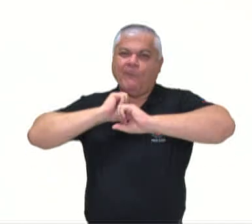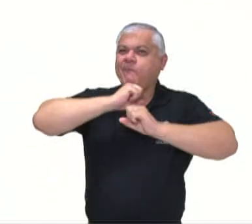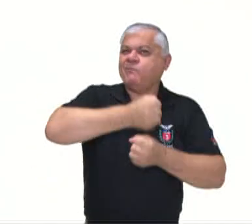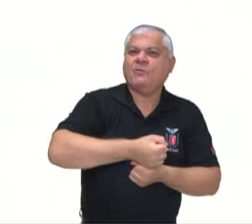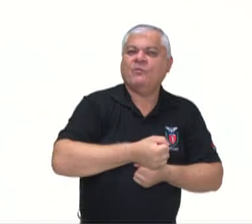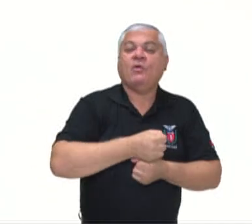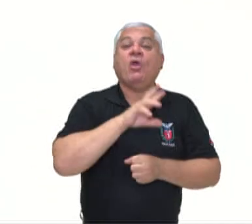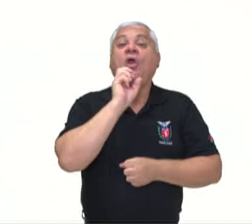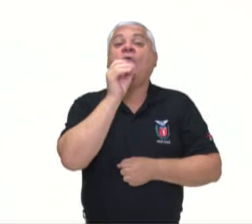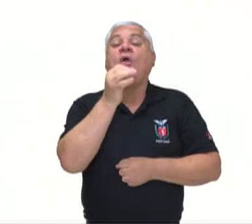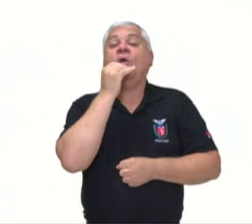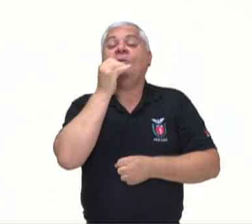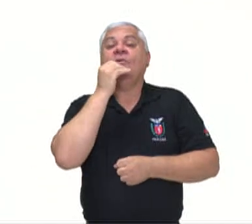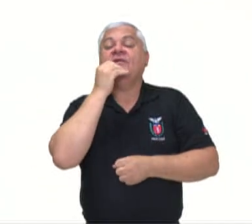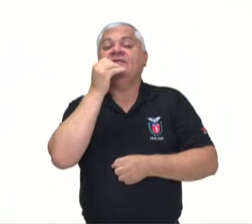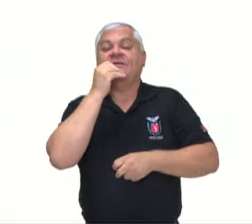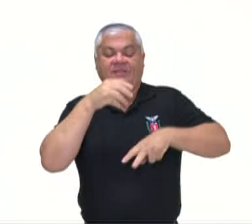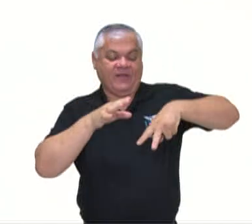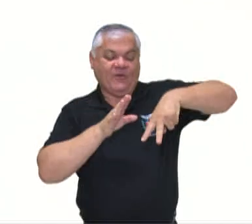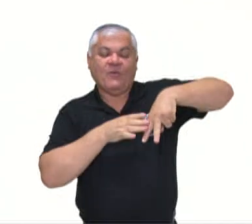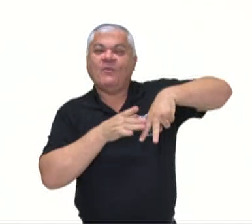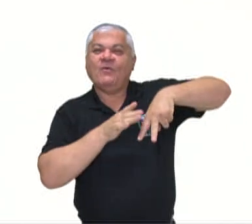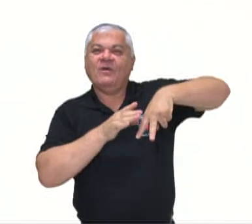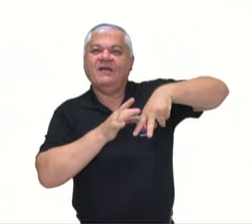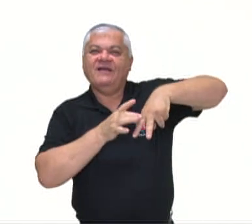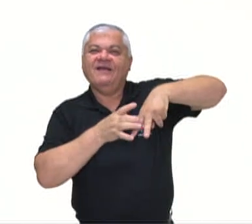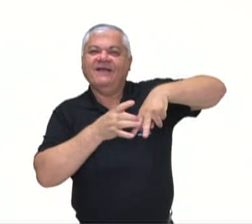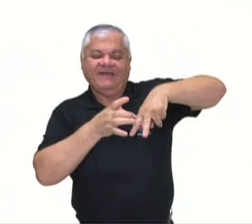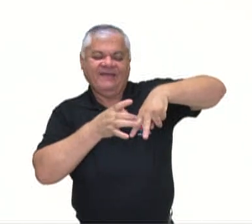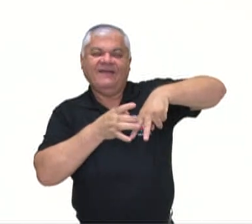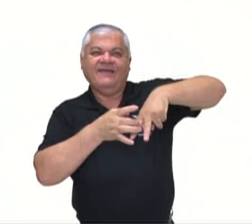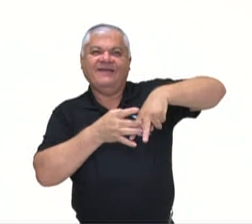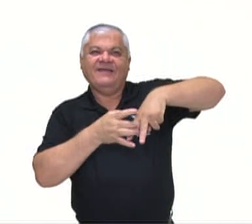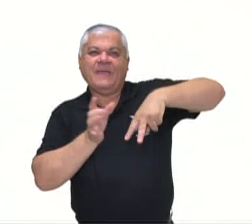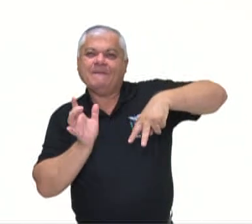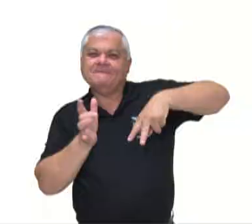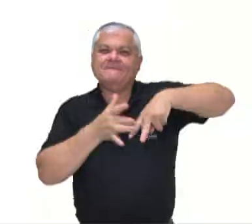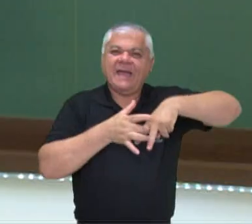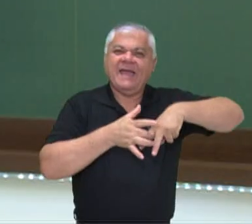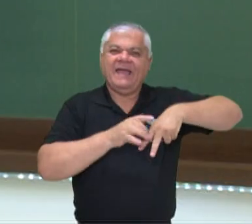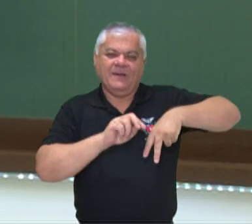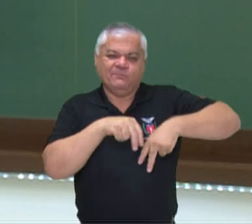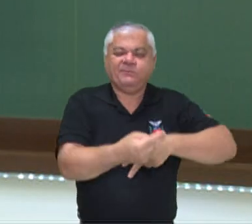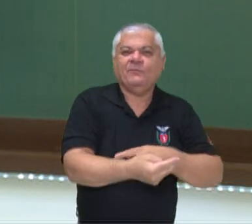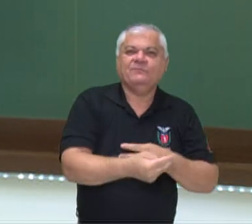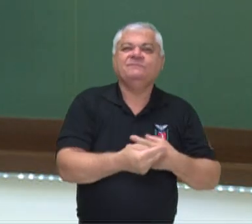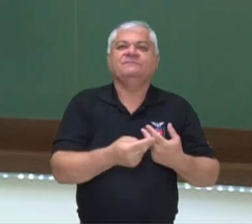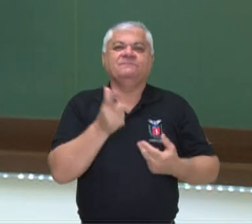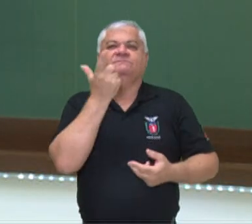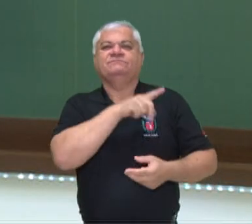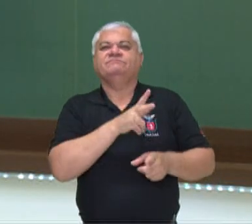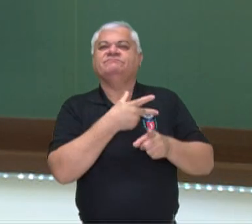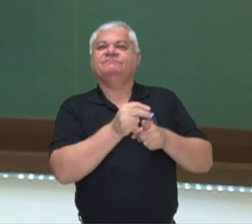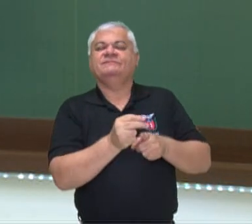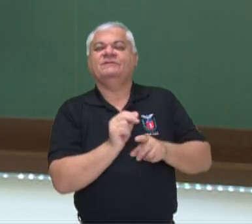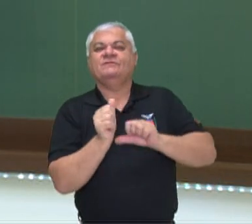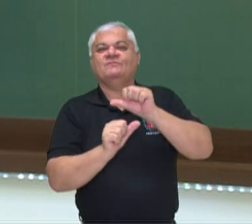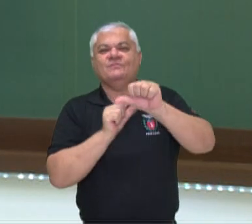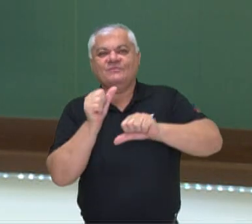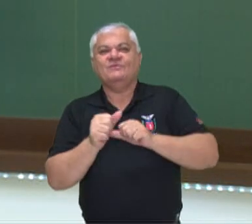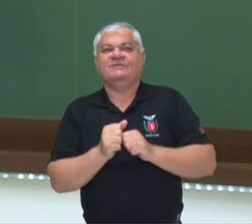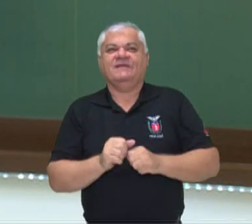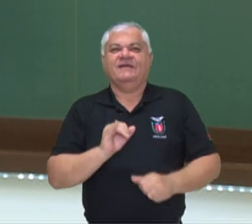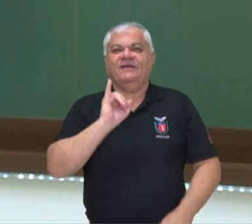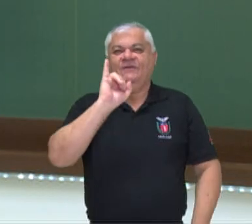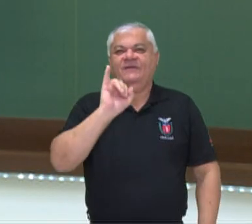de trás da coxa do adversário na altura do joelho. Essa é a grande modificação, vamos dizer assim, do Ikindene para